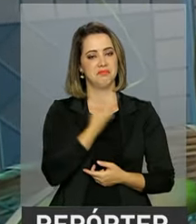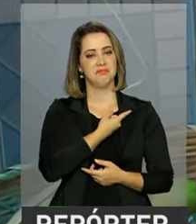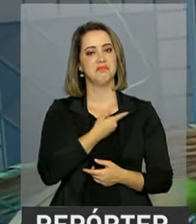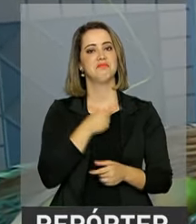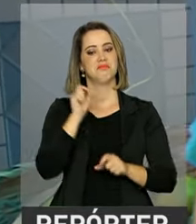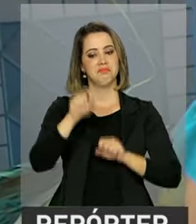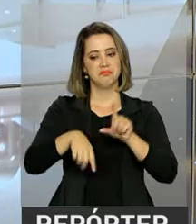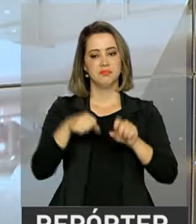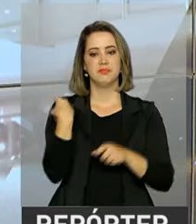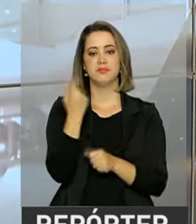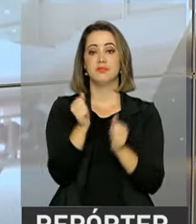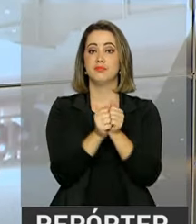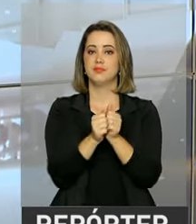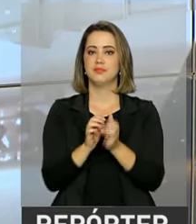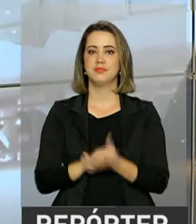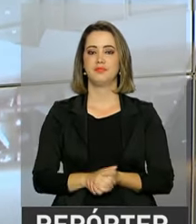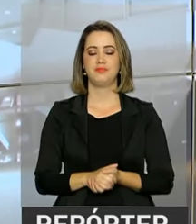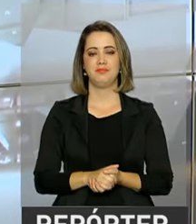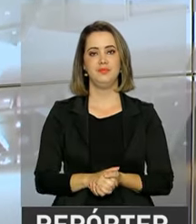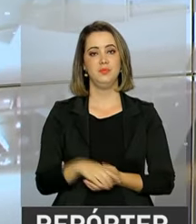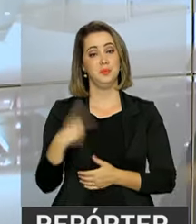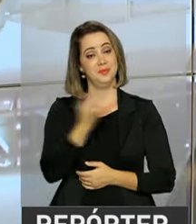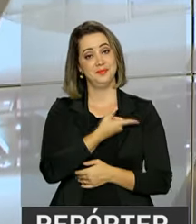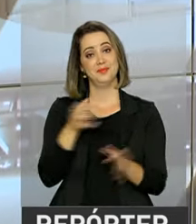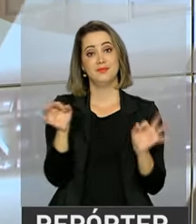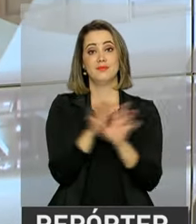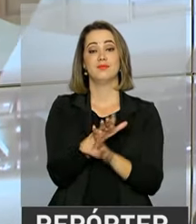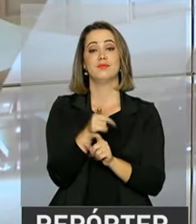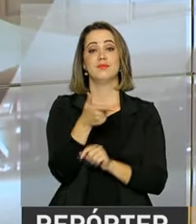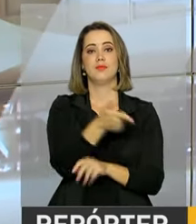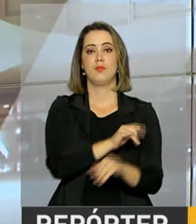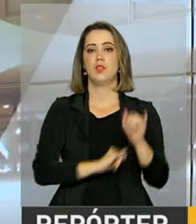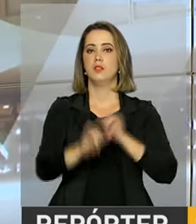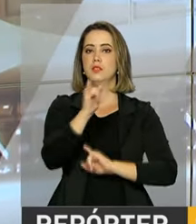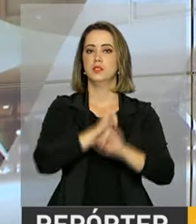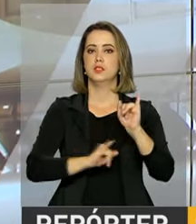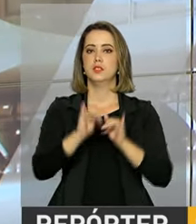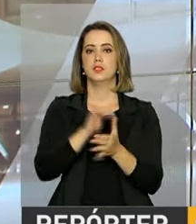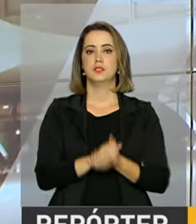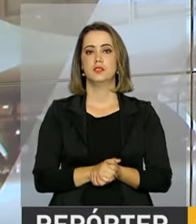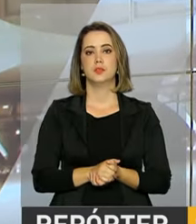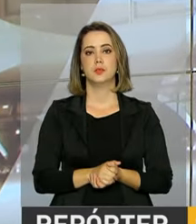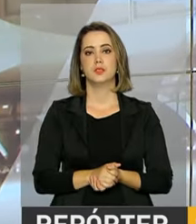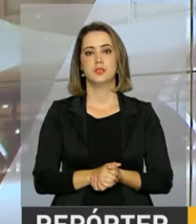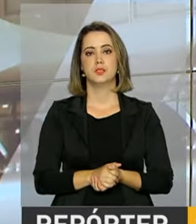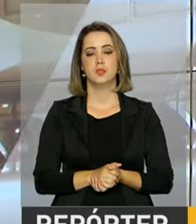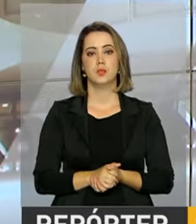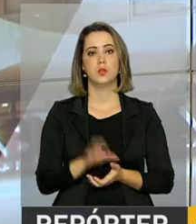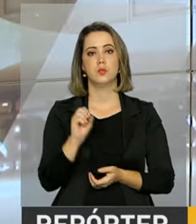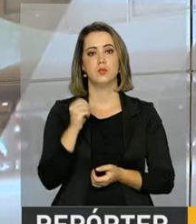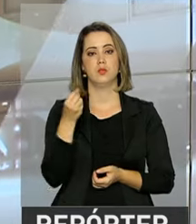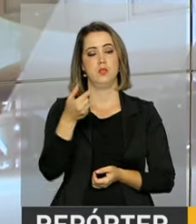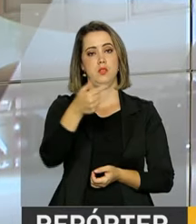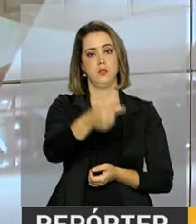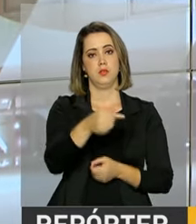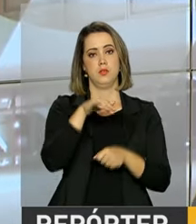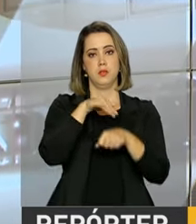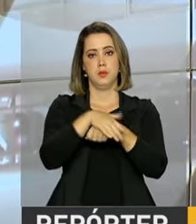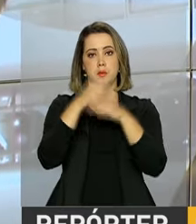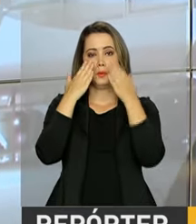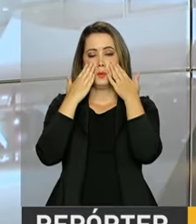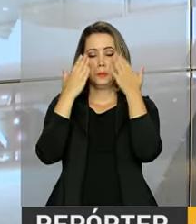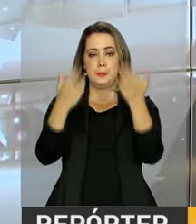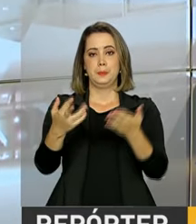plantamos lá. É isso aí, nós ficamos por aqui, voltamos a qualquer momento com outras informações ou às 7 da noite